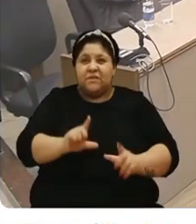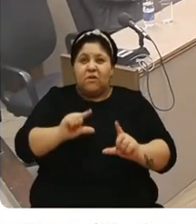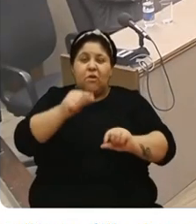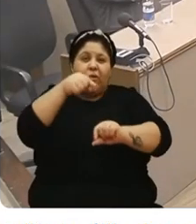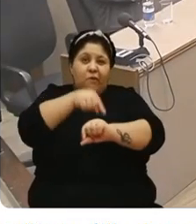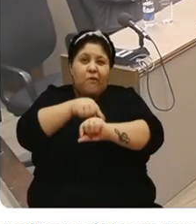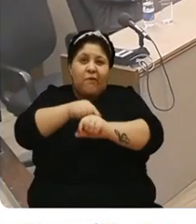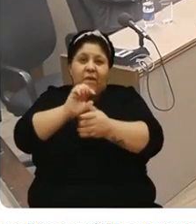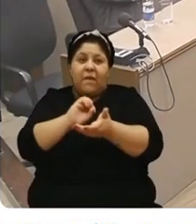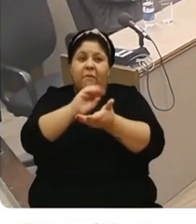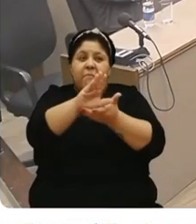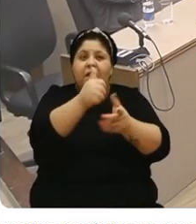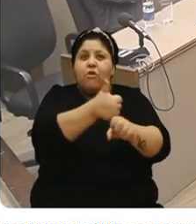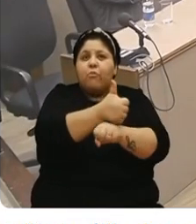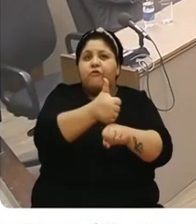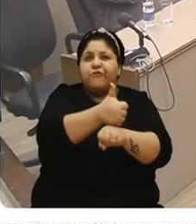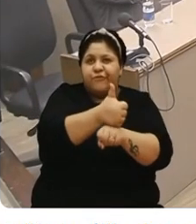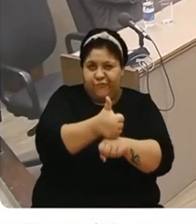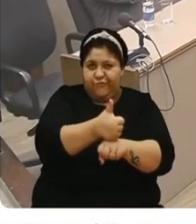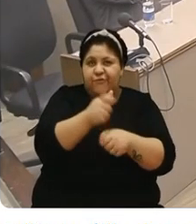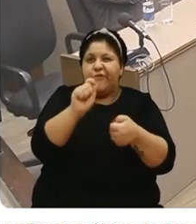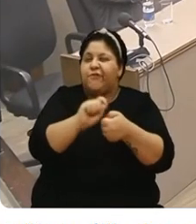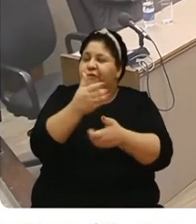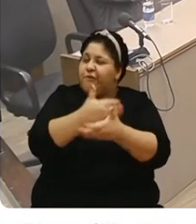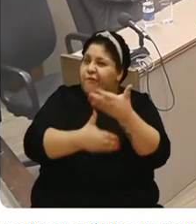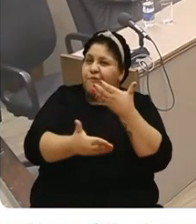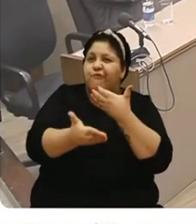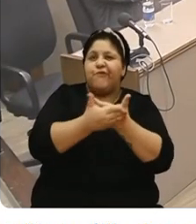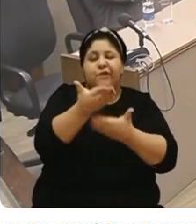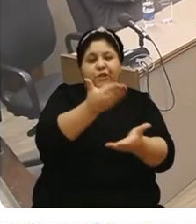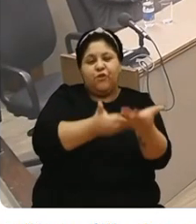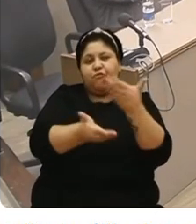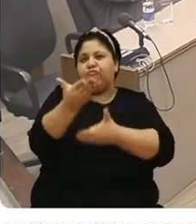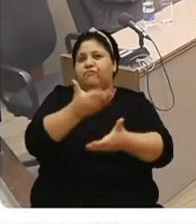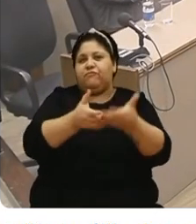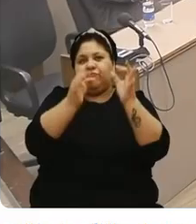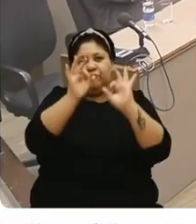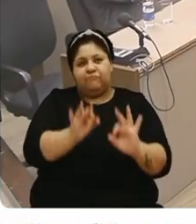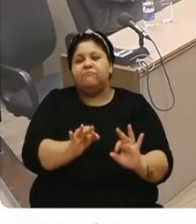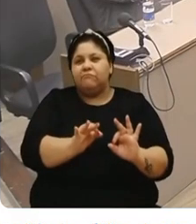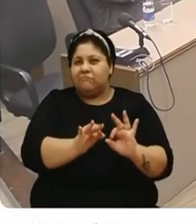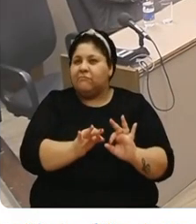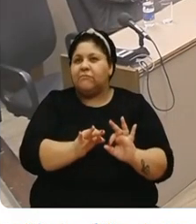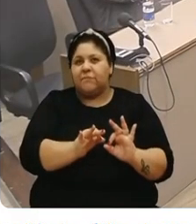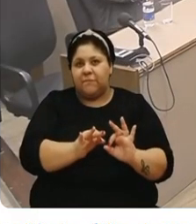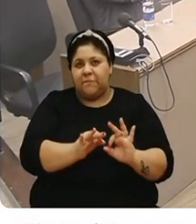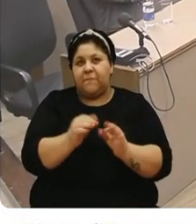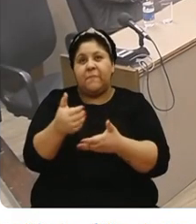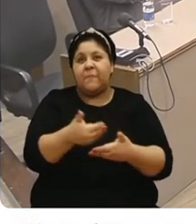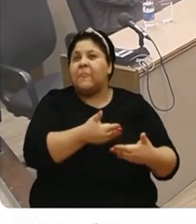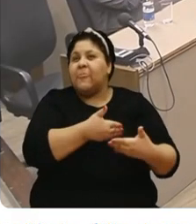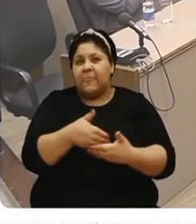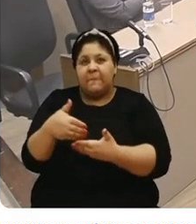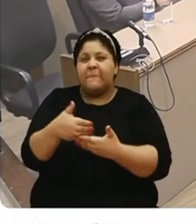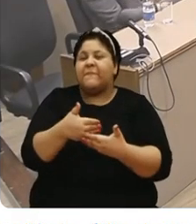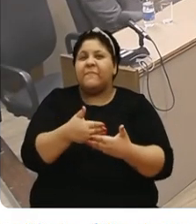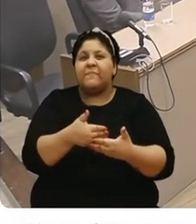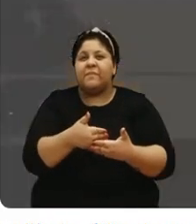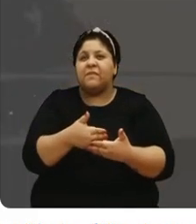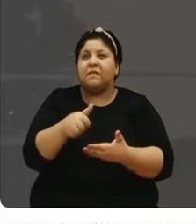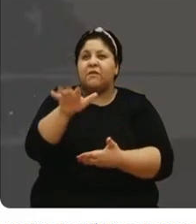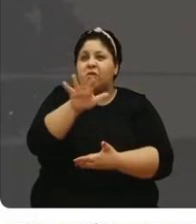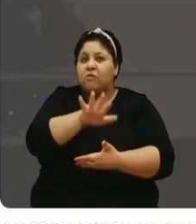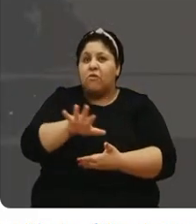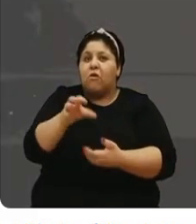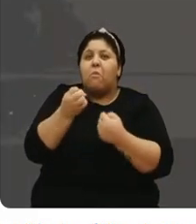para cardiopediatria, feito todas as condutas de forma clínica. É um bebê que estava no estado